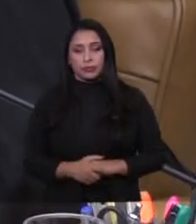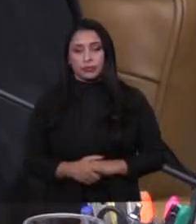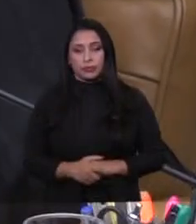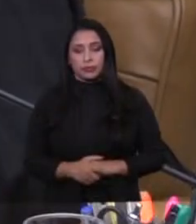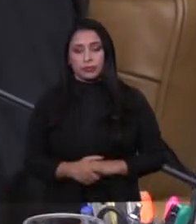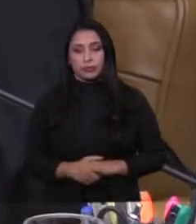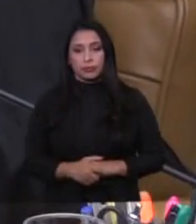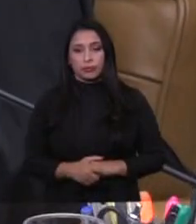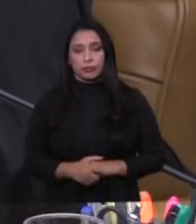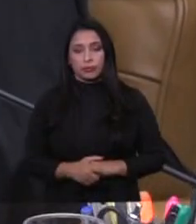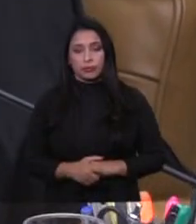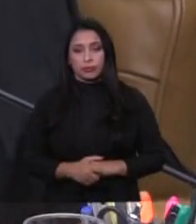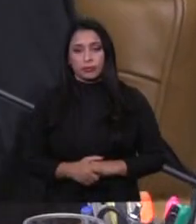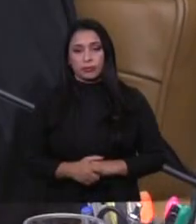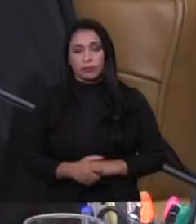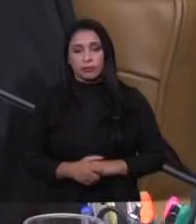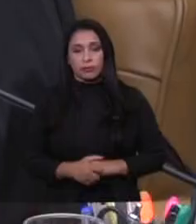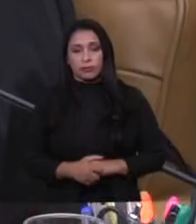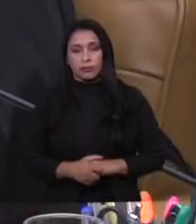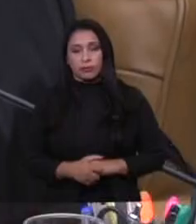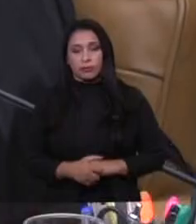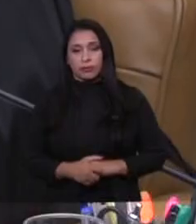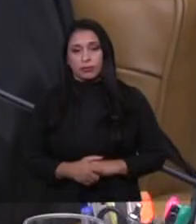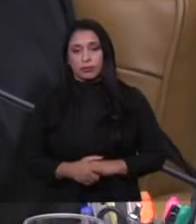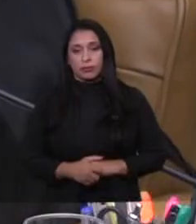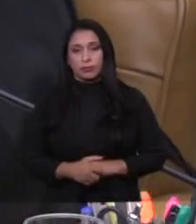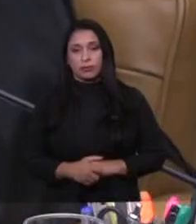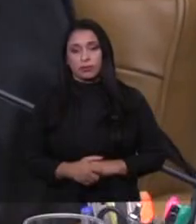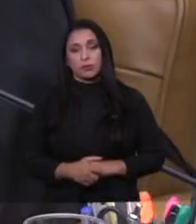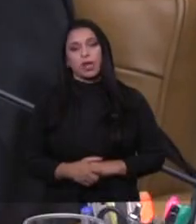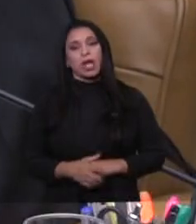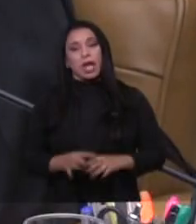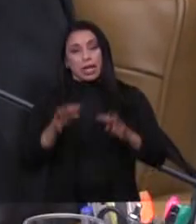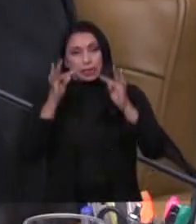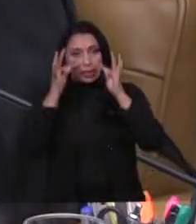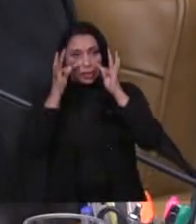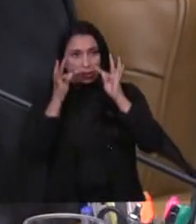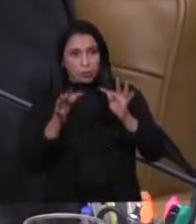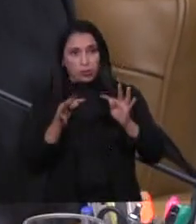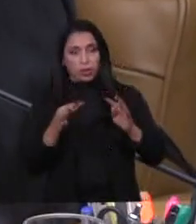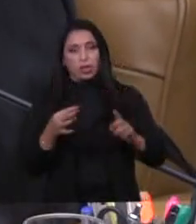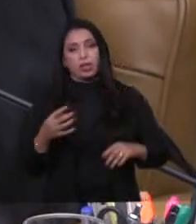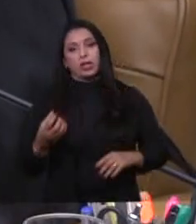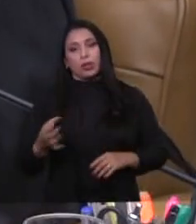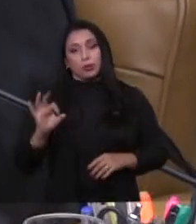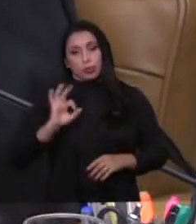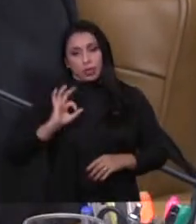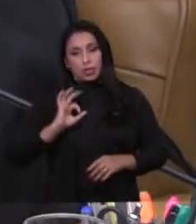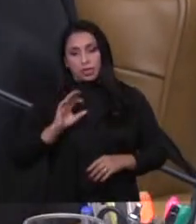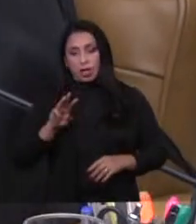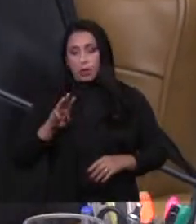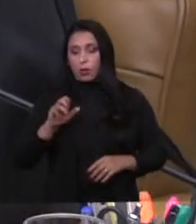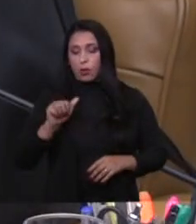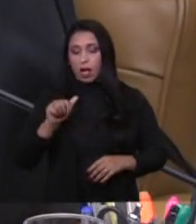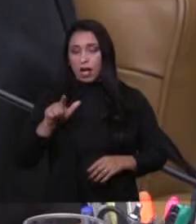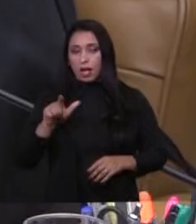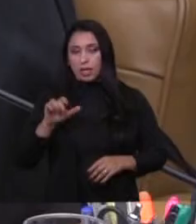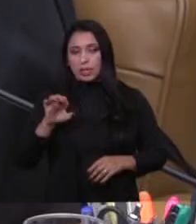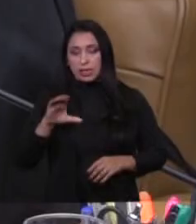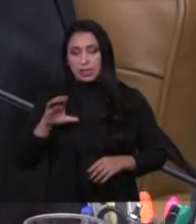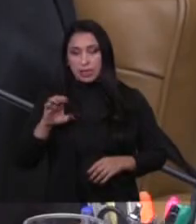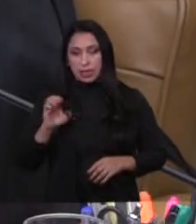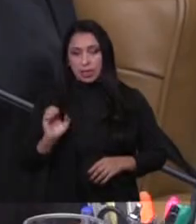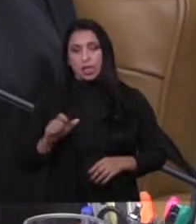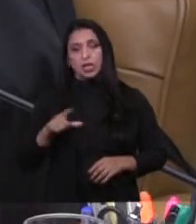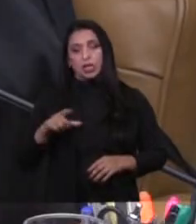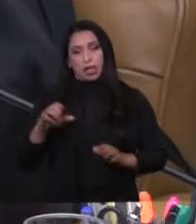Neste ponto, cumpre lembrar das palavras da testemunha Wallace, já referida, França de Mello, policial